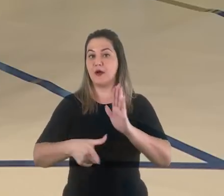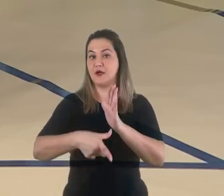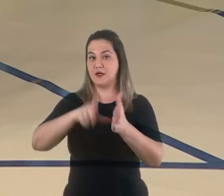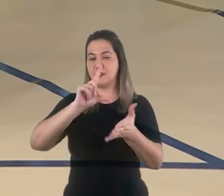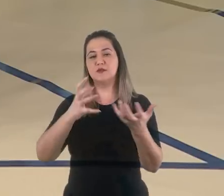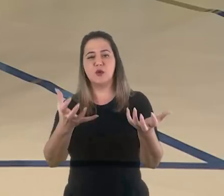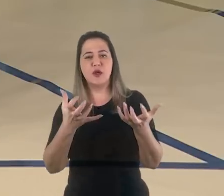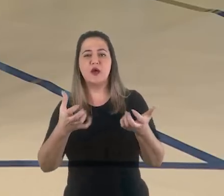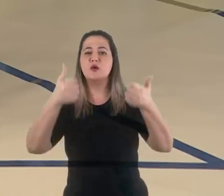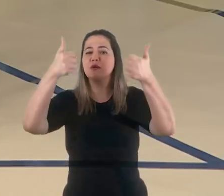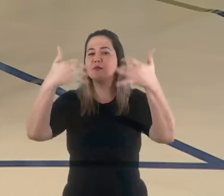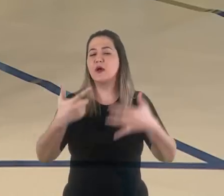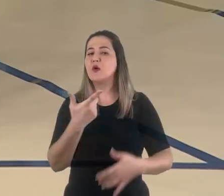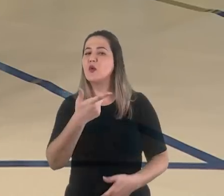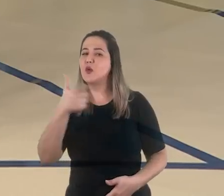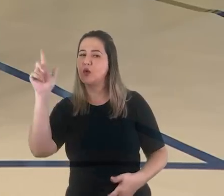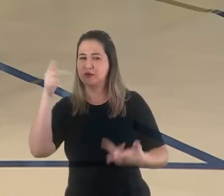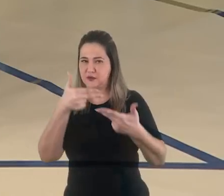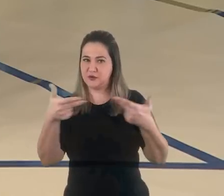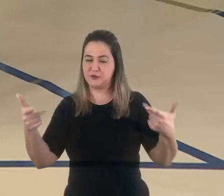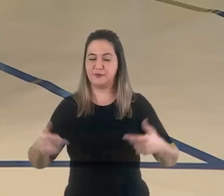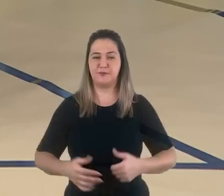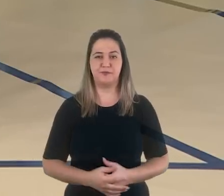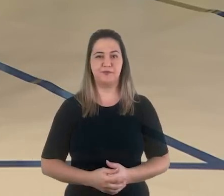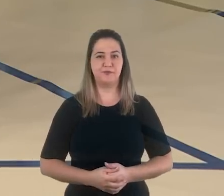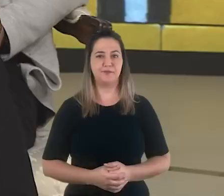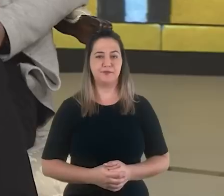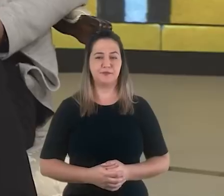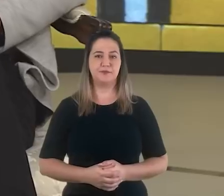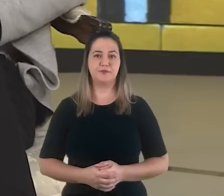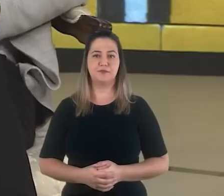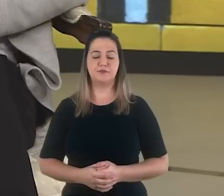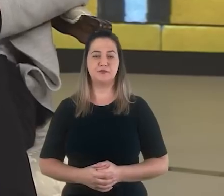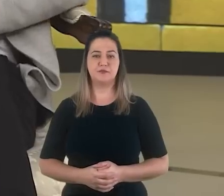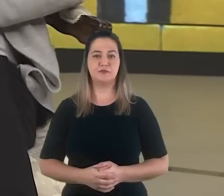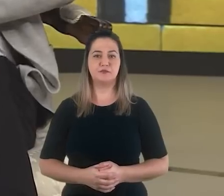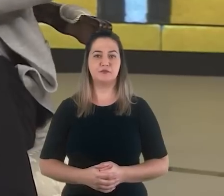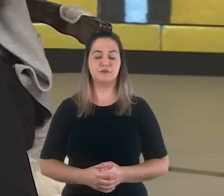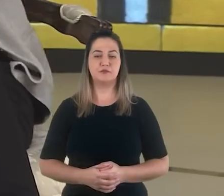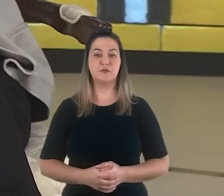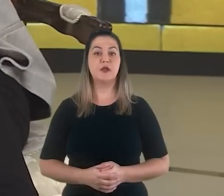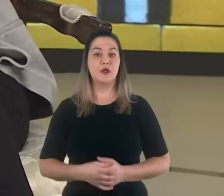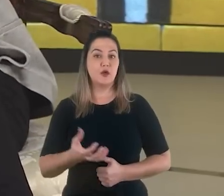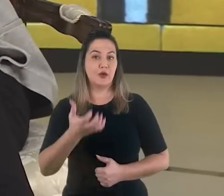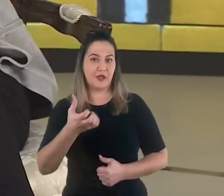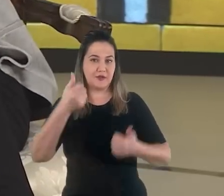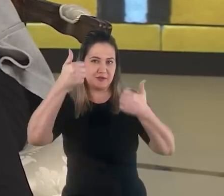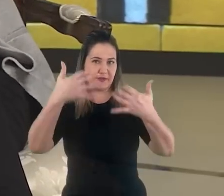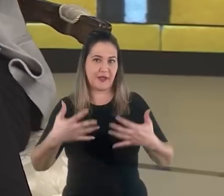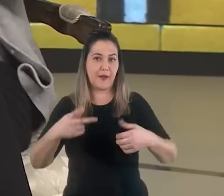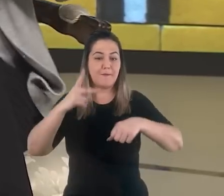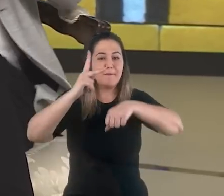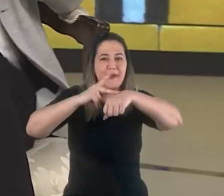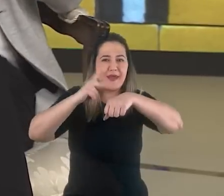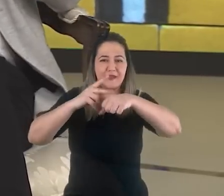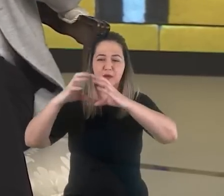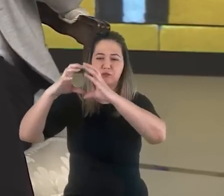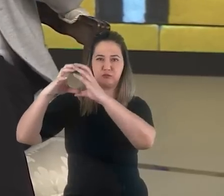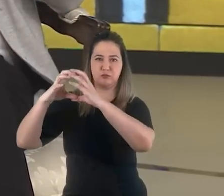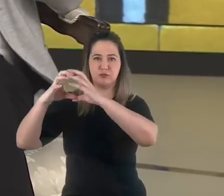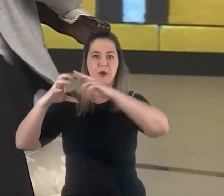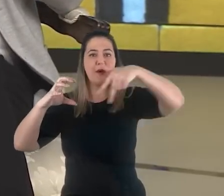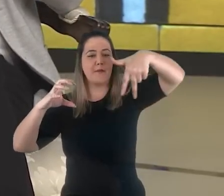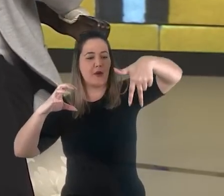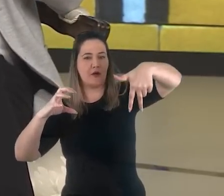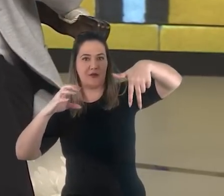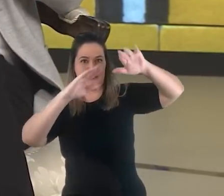deixe-me chamar a atenção para algumas coisas em especial. Eu já quero adiantar para você que essa pedra que bate no pé da estátua,